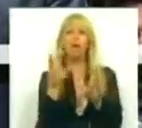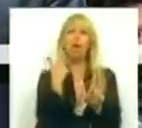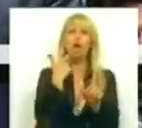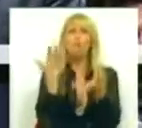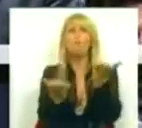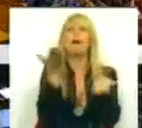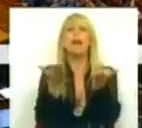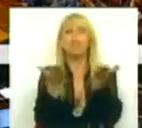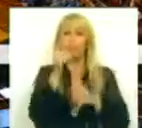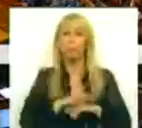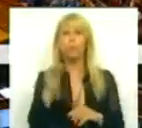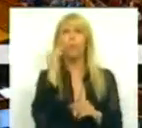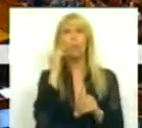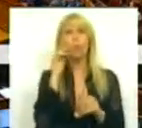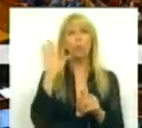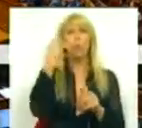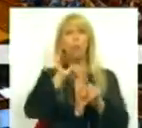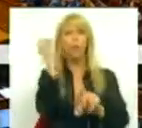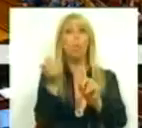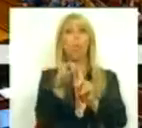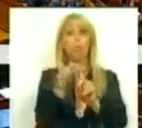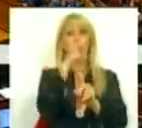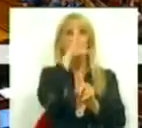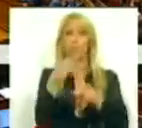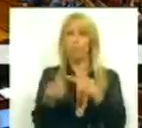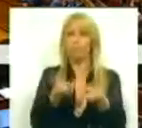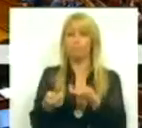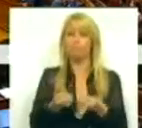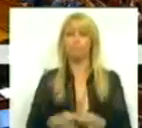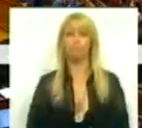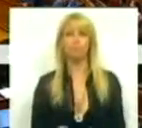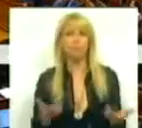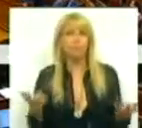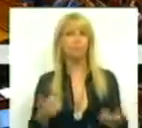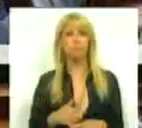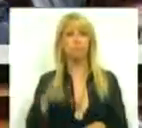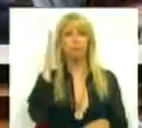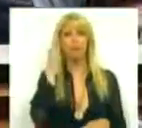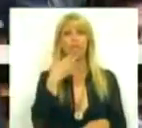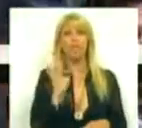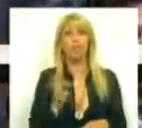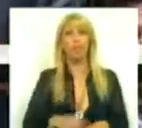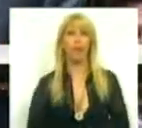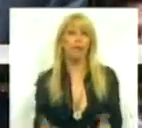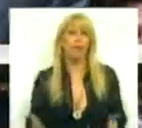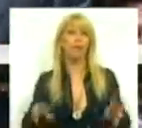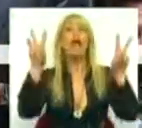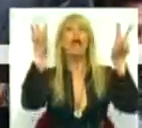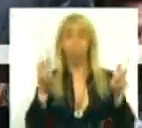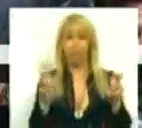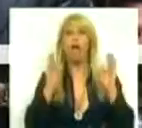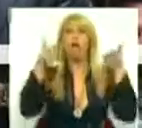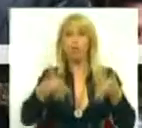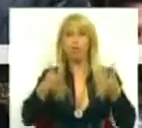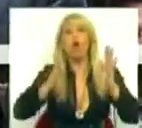balanço sobre este primeiro ano de governação. E eu julgo que vale a pena, já que o tema foi introduzido,